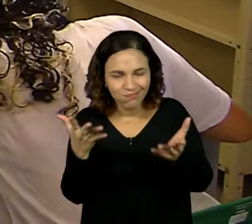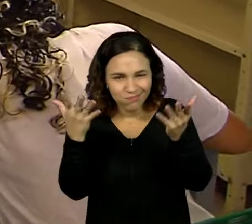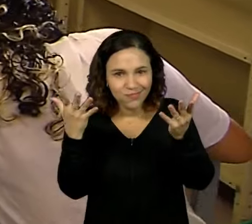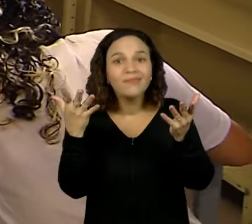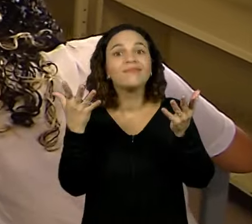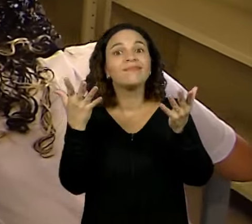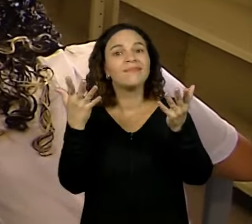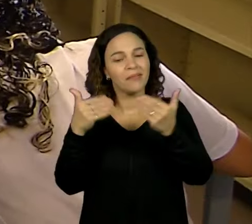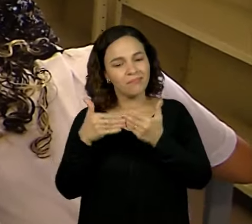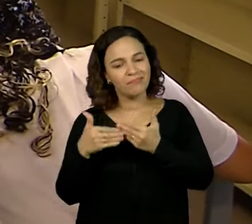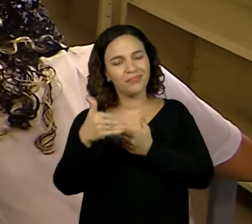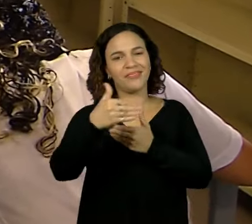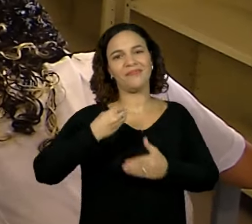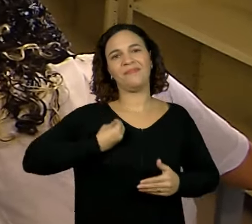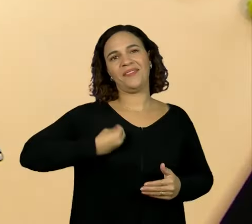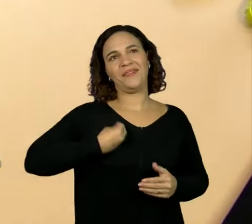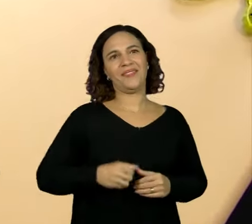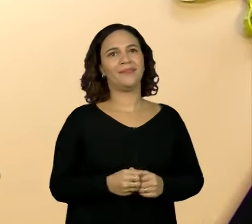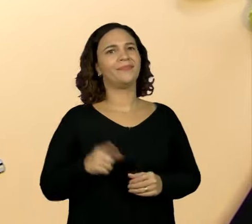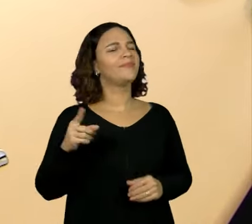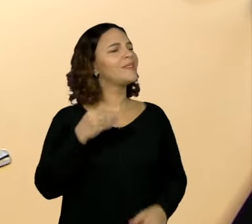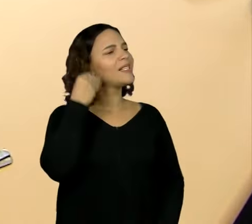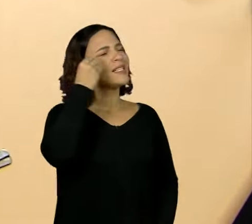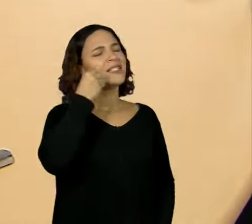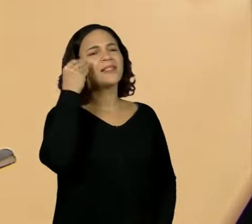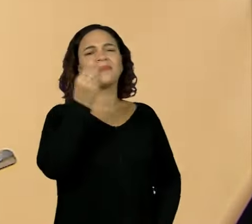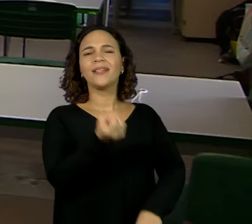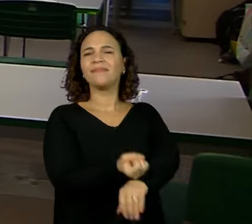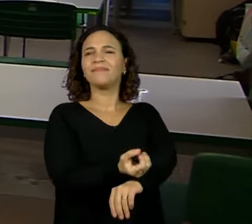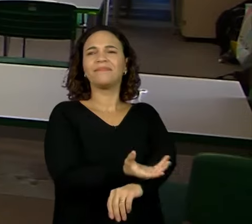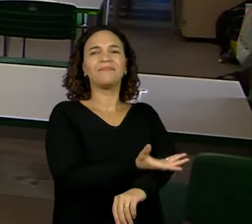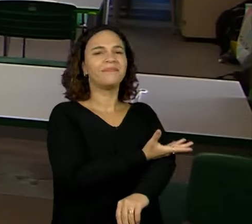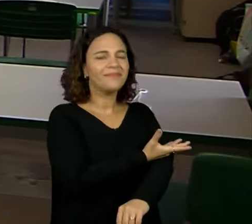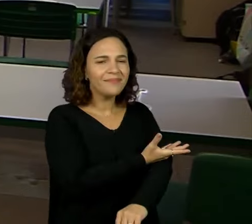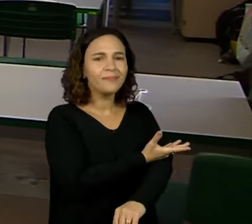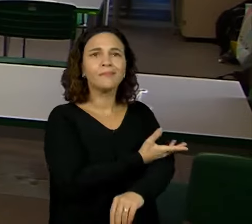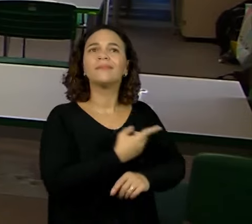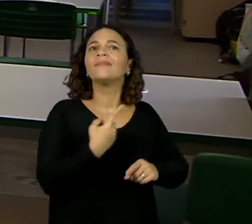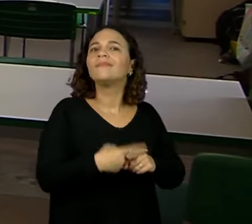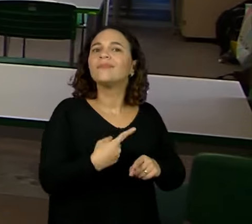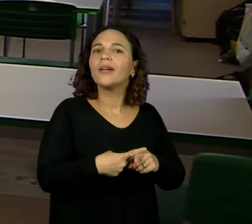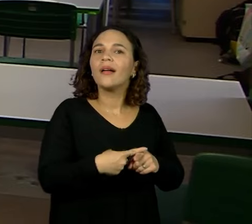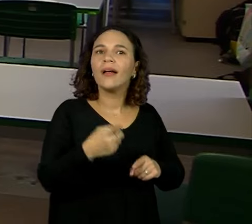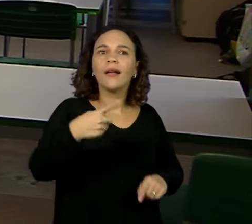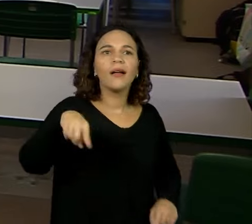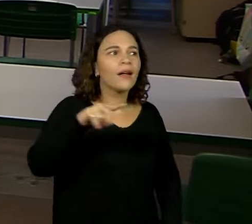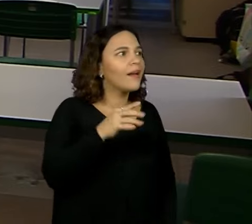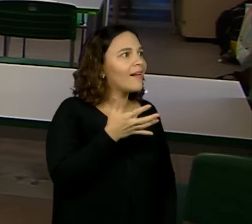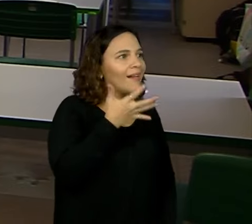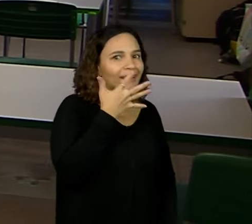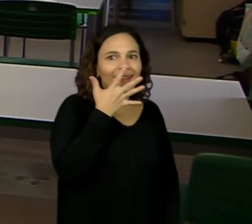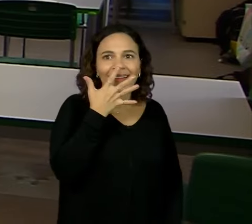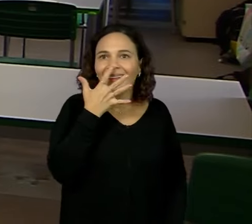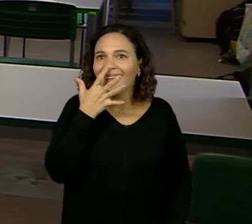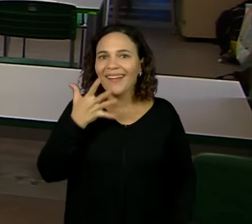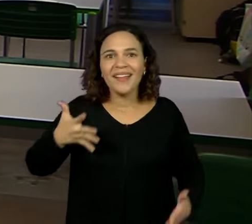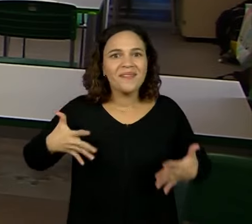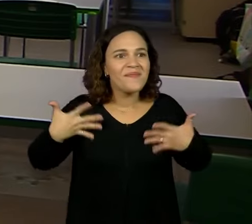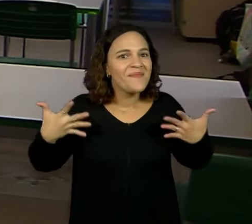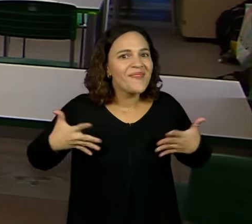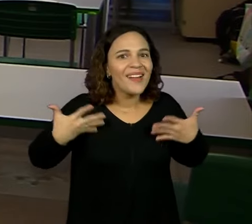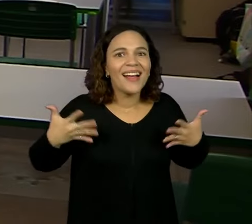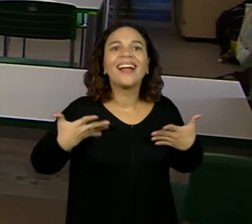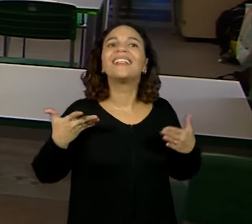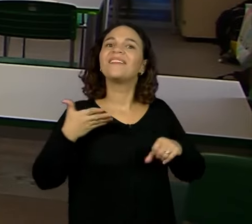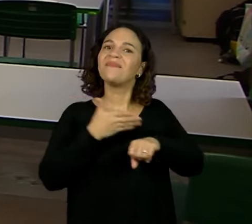prática para a vida. É uma experiência muito emocionante, porque todas ficam, assim, super empolgadas de